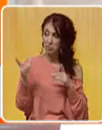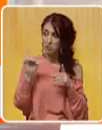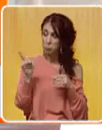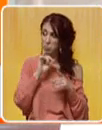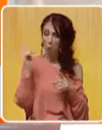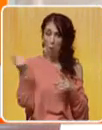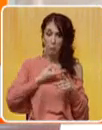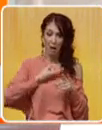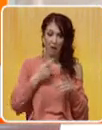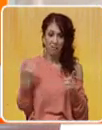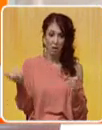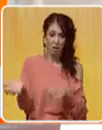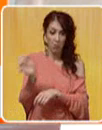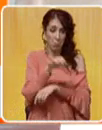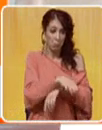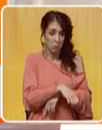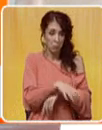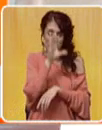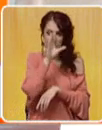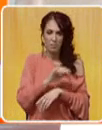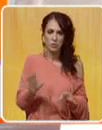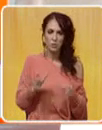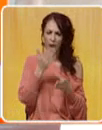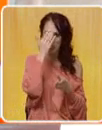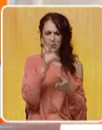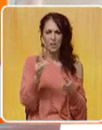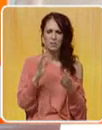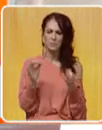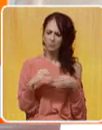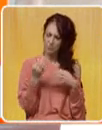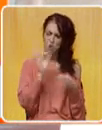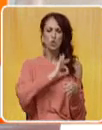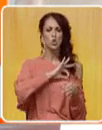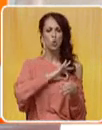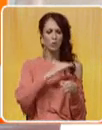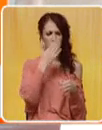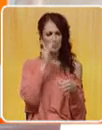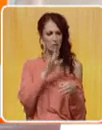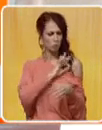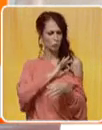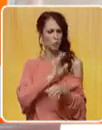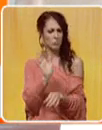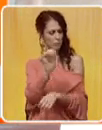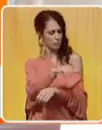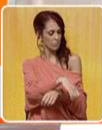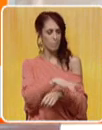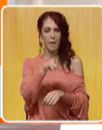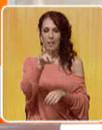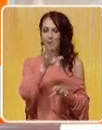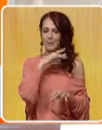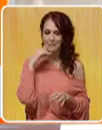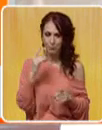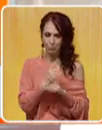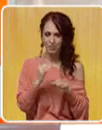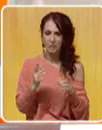ele que me obrigava a traçar a perna não sei mas eu achava também que aquilo era uma posse de senhor a perna traçada bom mas ali há uma coisa